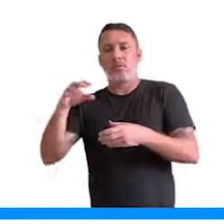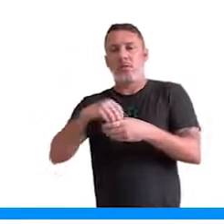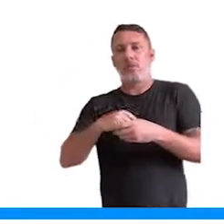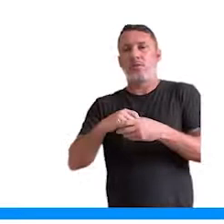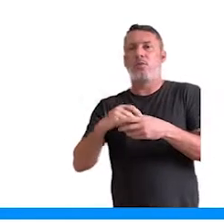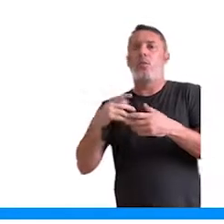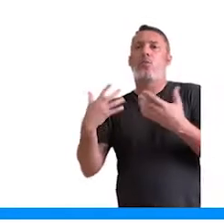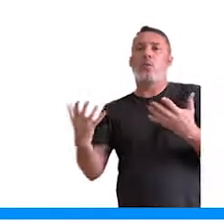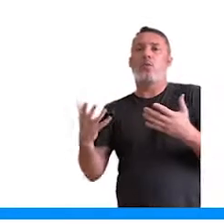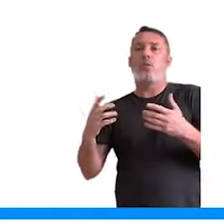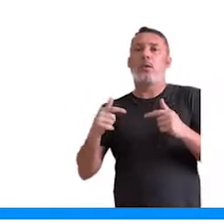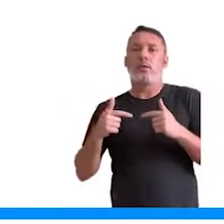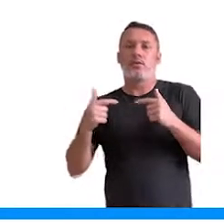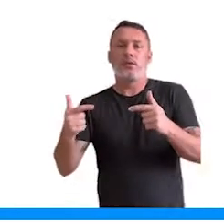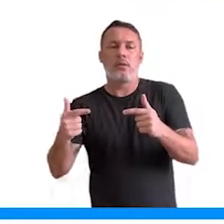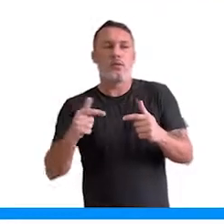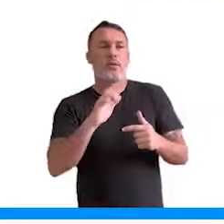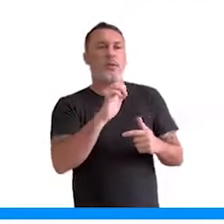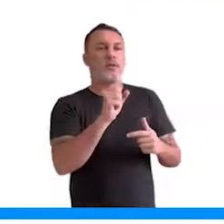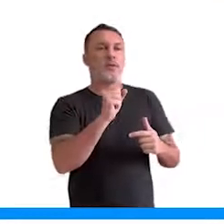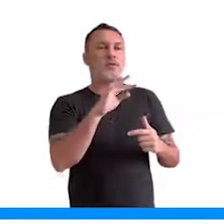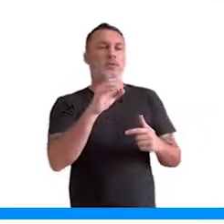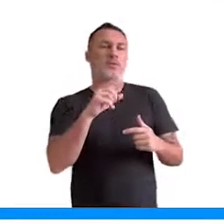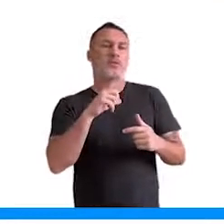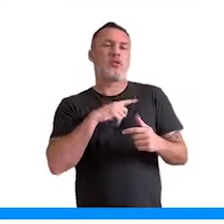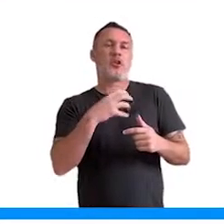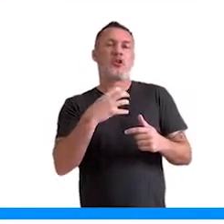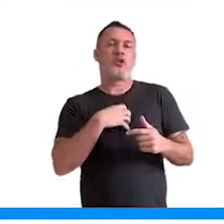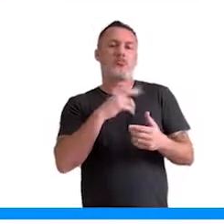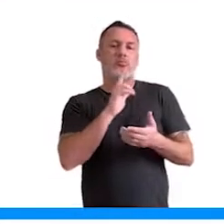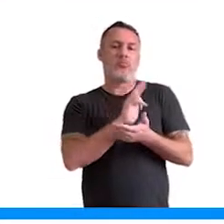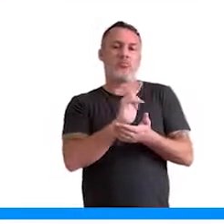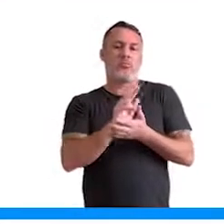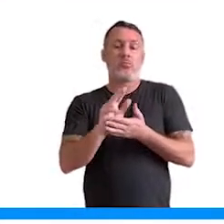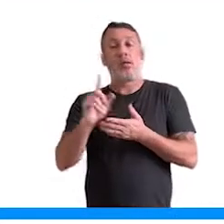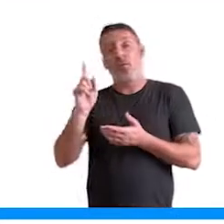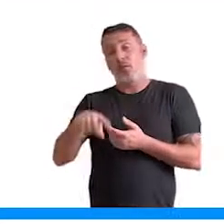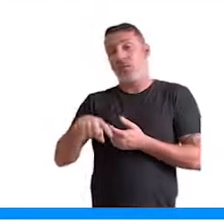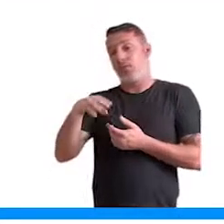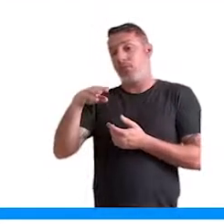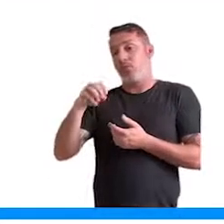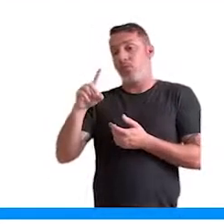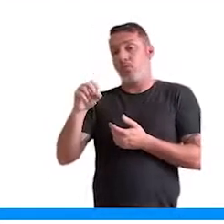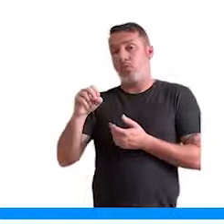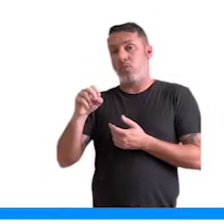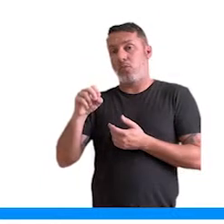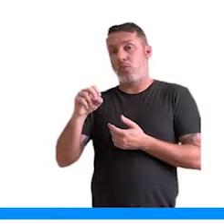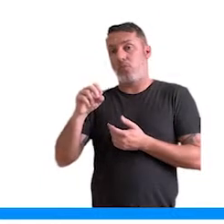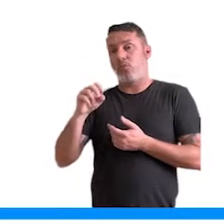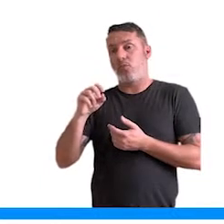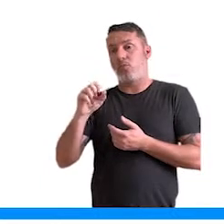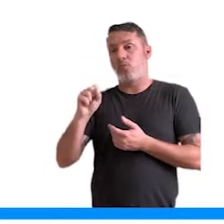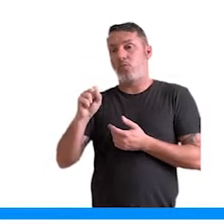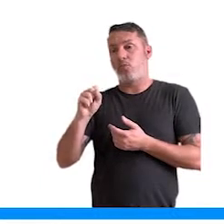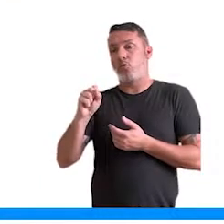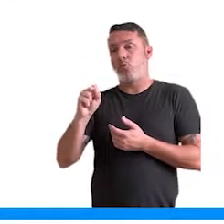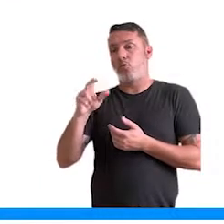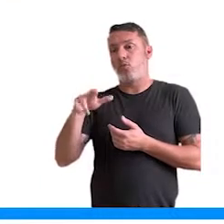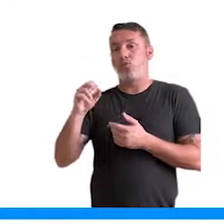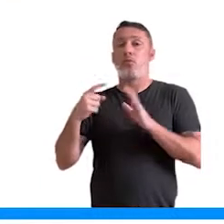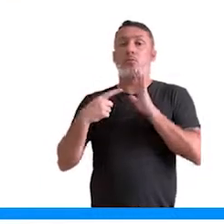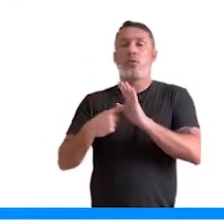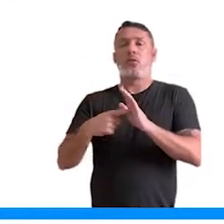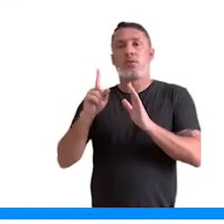orador hacia un estado ou una acción. Então, várias formazinhas, né? O modo subjuntivo se utiliza em espanhol